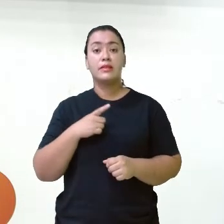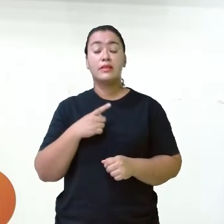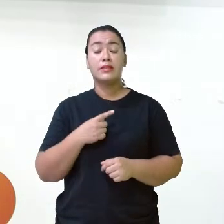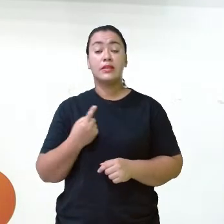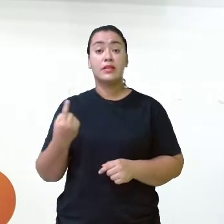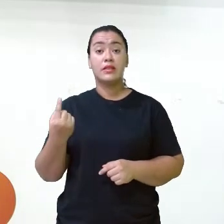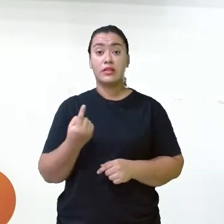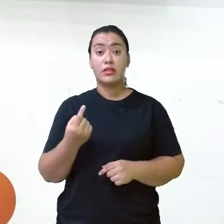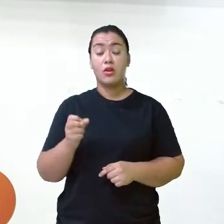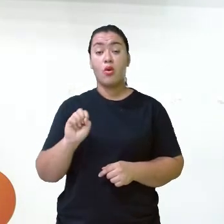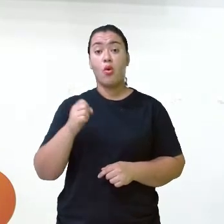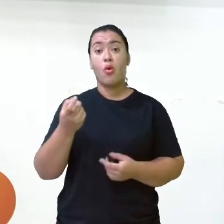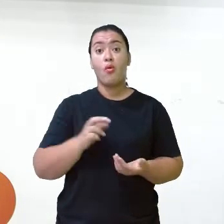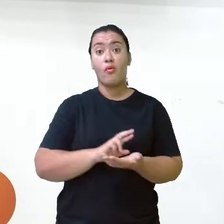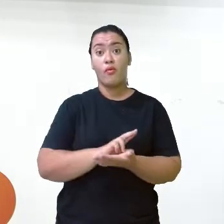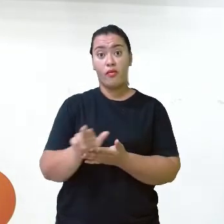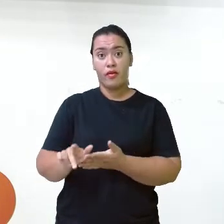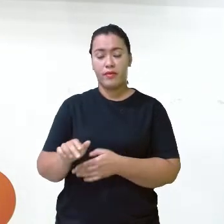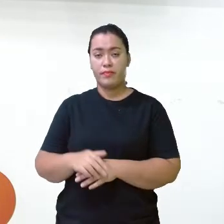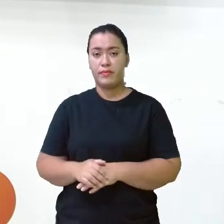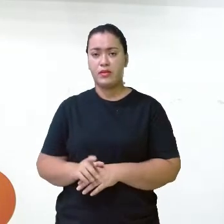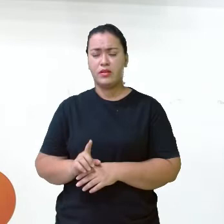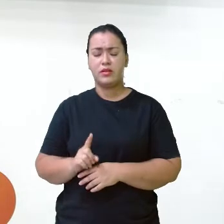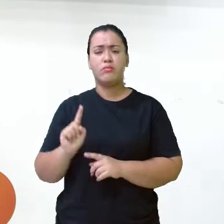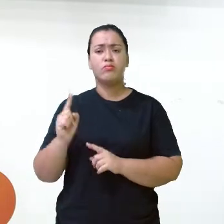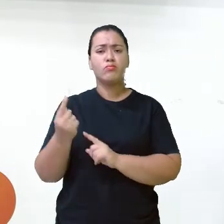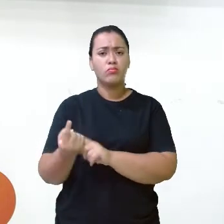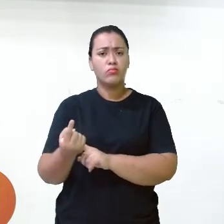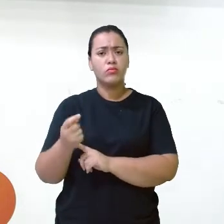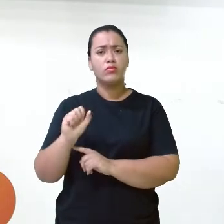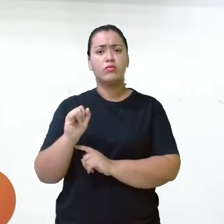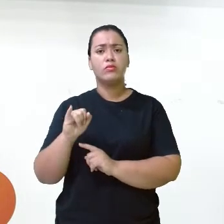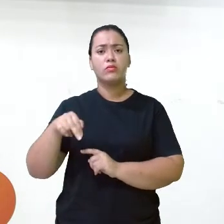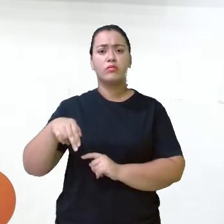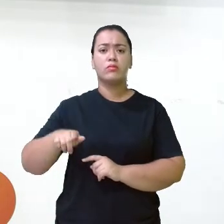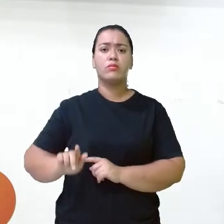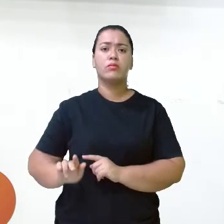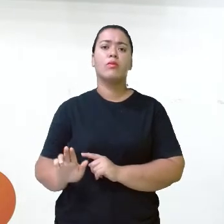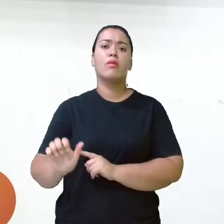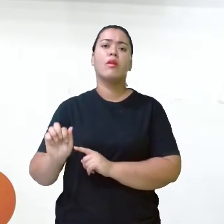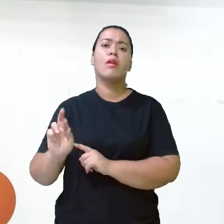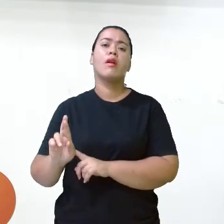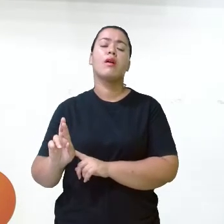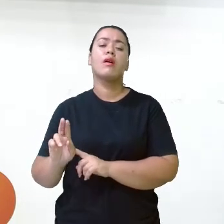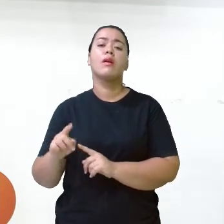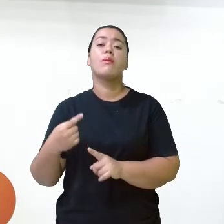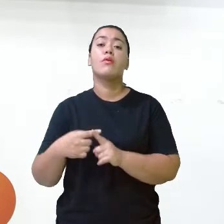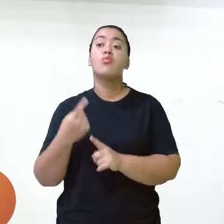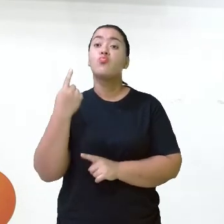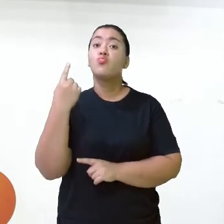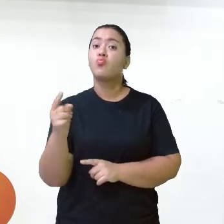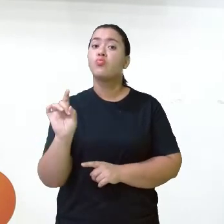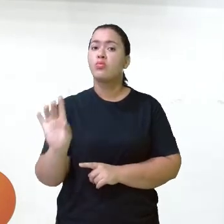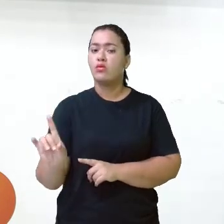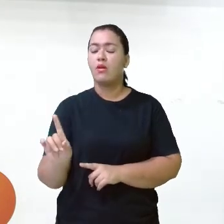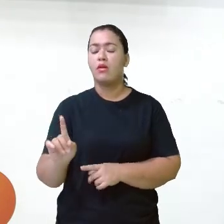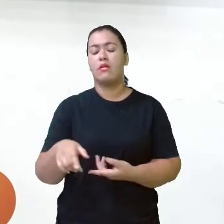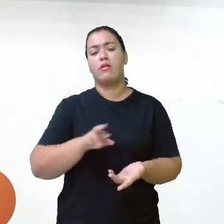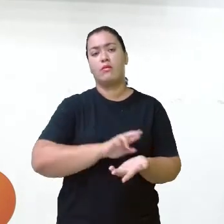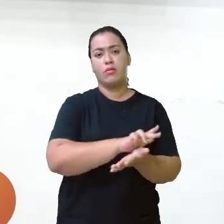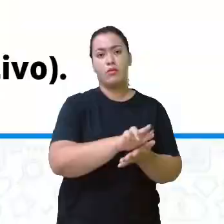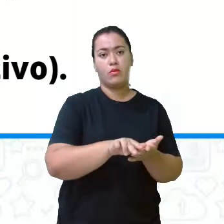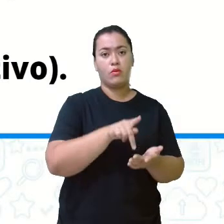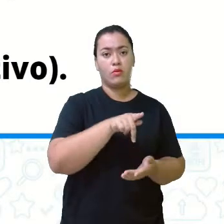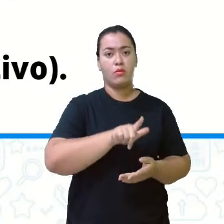ou plural. Singular, porque refere-se a apenas uma coisa. E plural